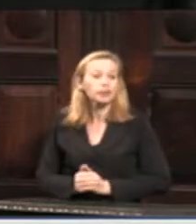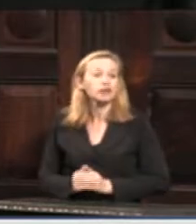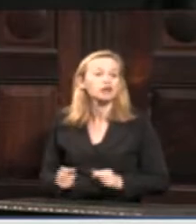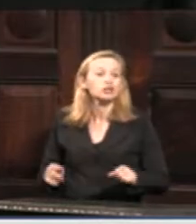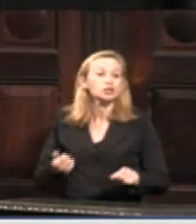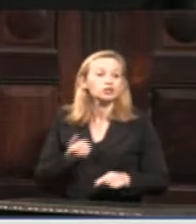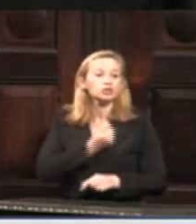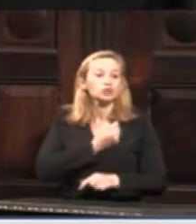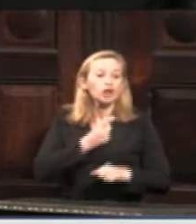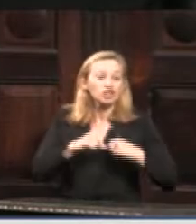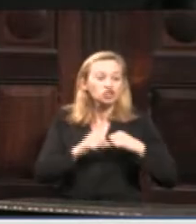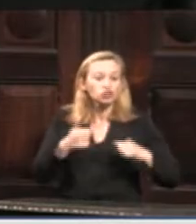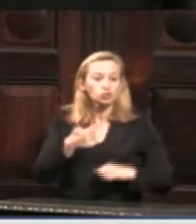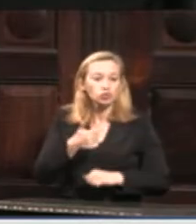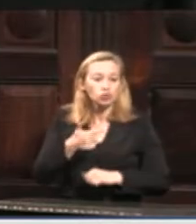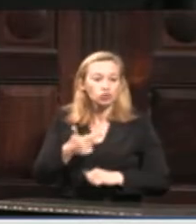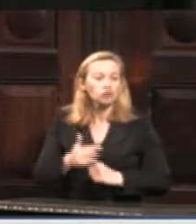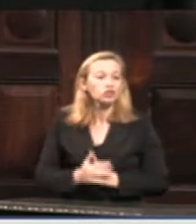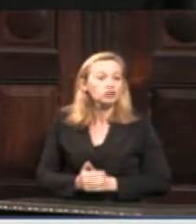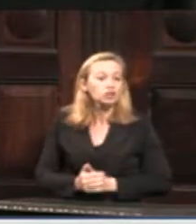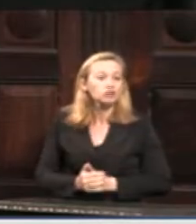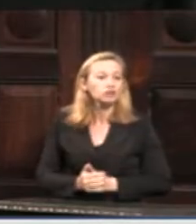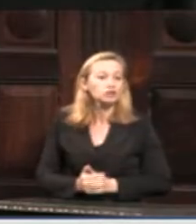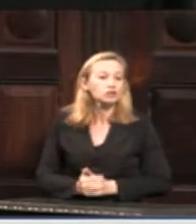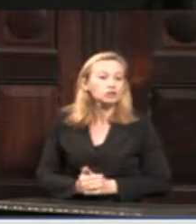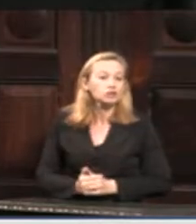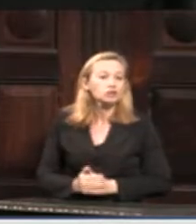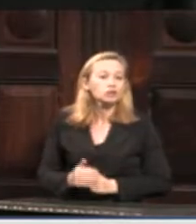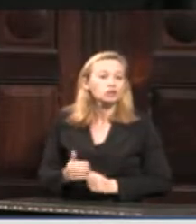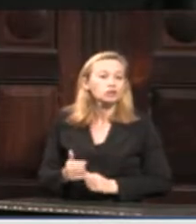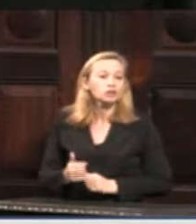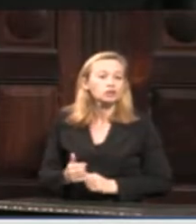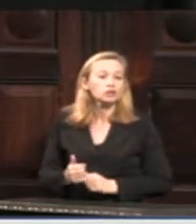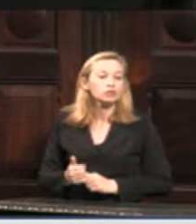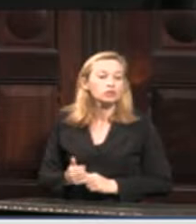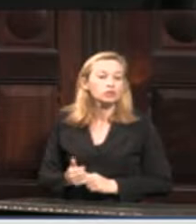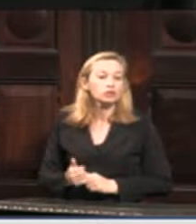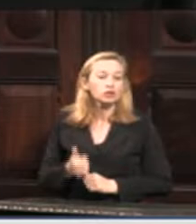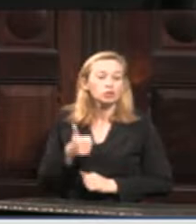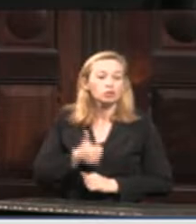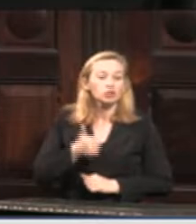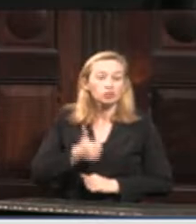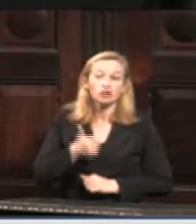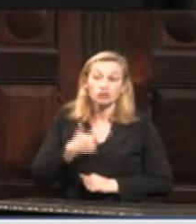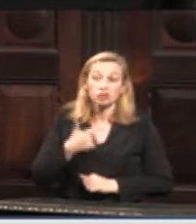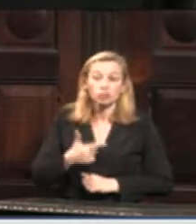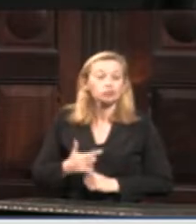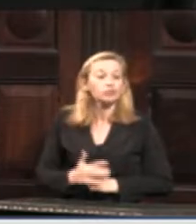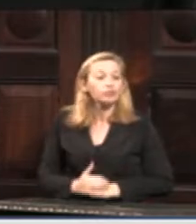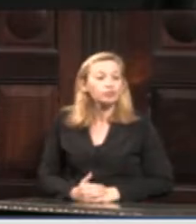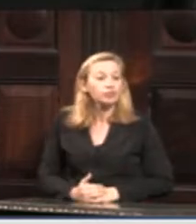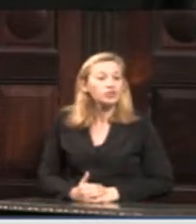O artigo 5º passa a ser acrescido dos seguintes parágrafos, 1º e 2º, com a seguinte redação: